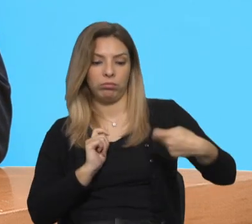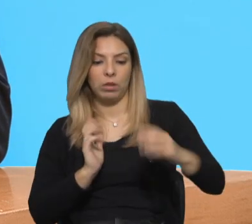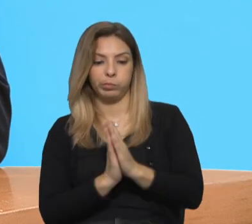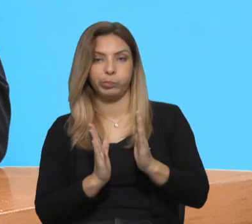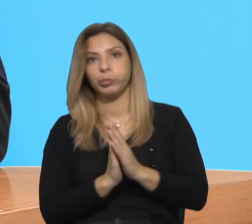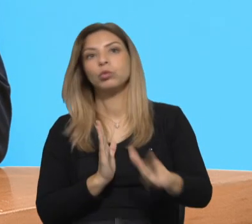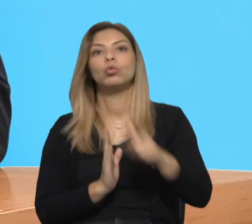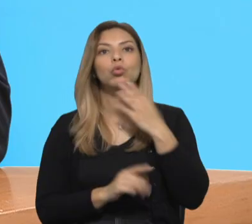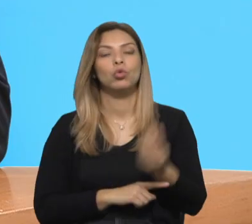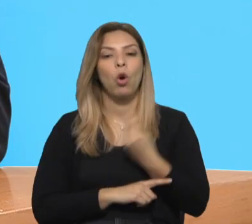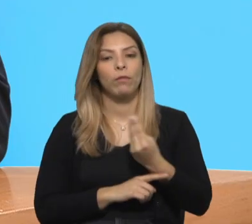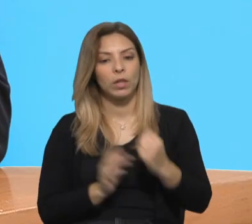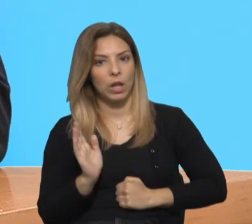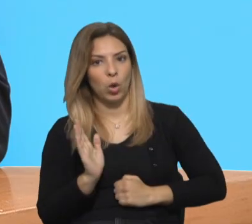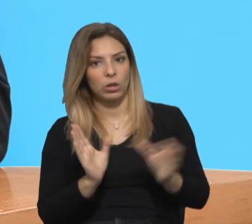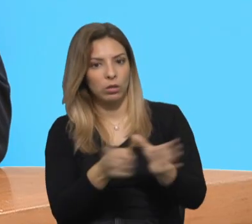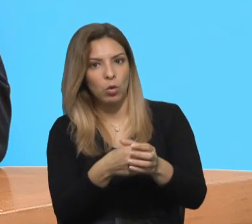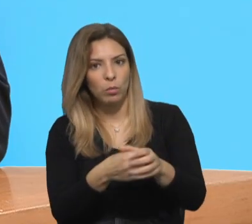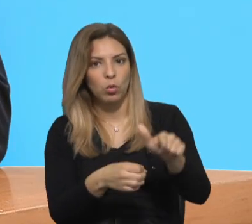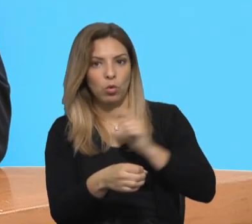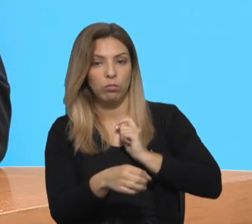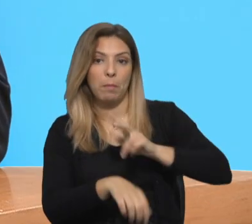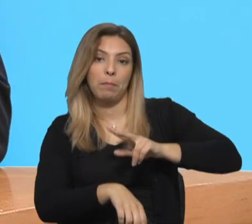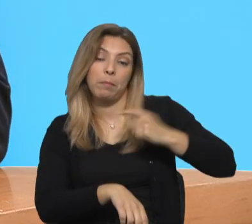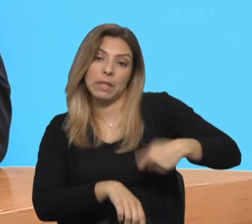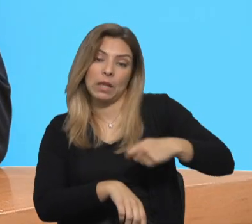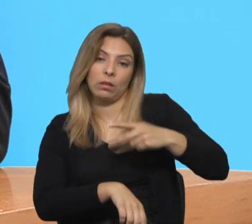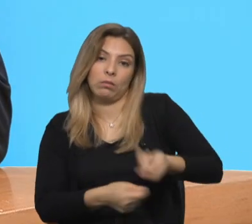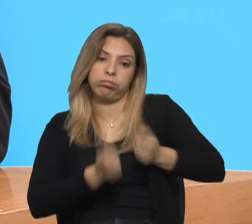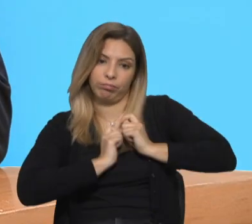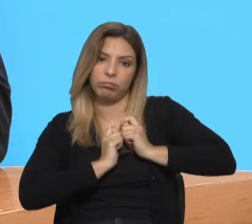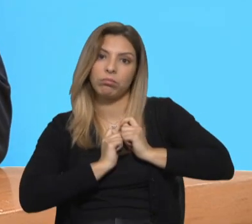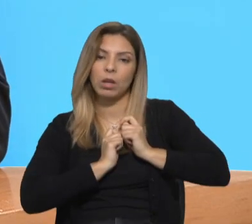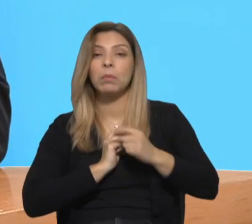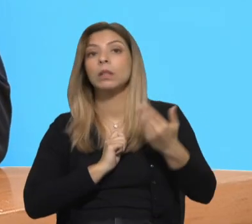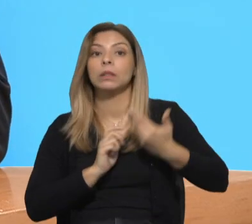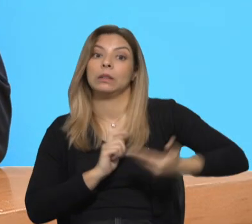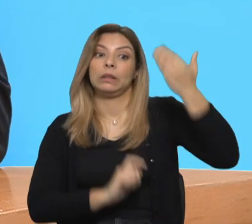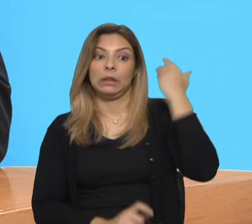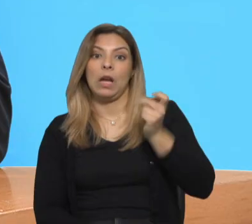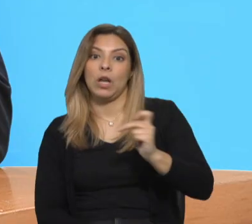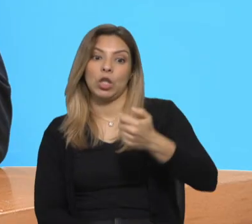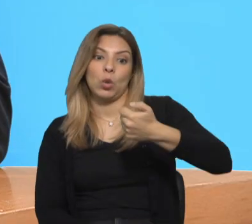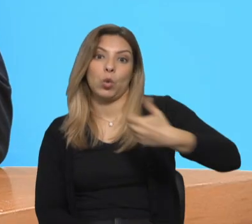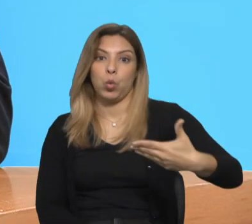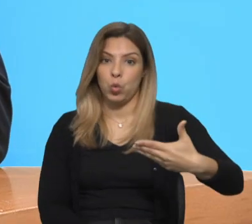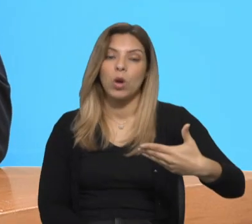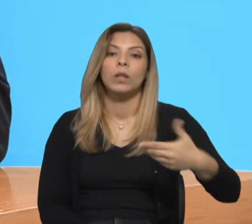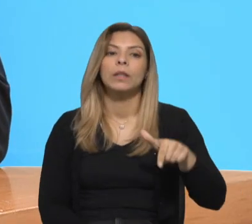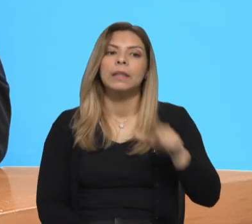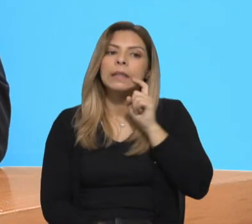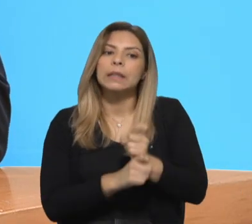Juventude Operária Católica e há 51 anos era exigido que